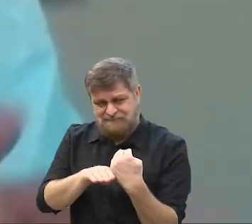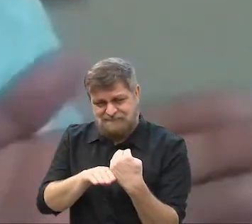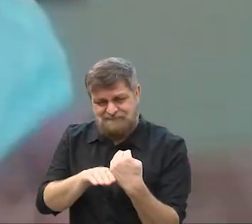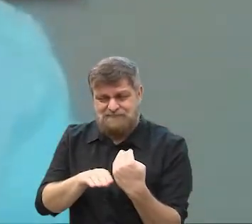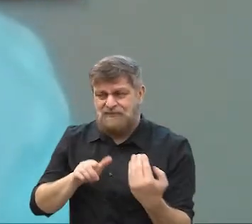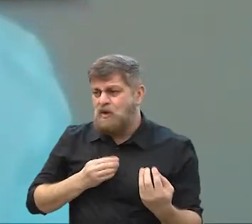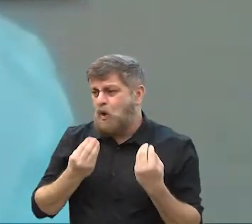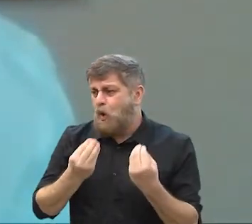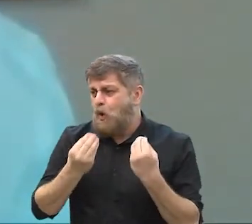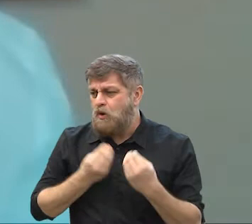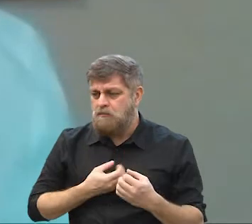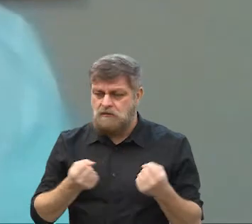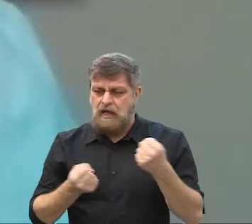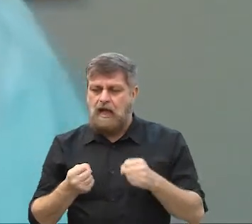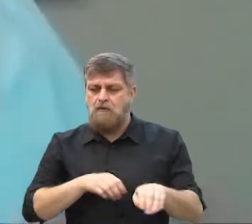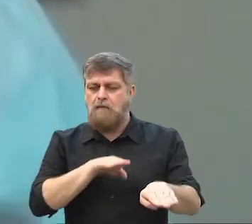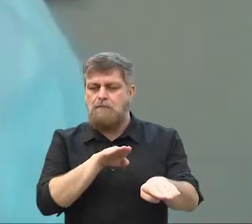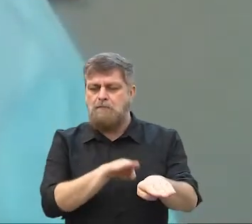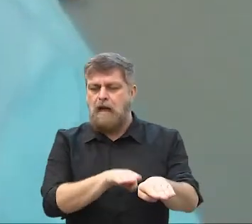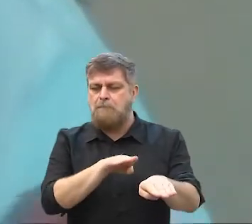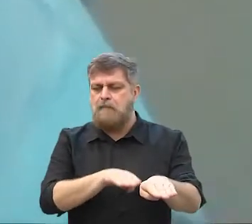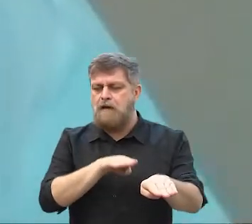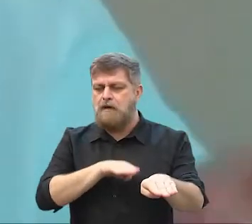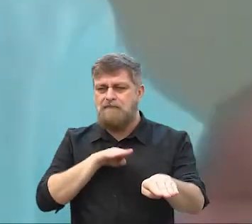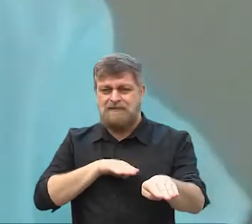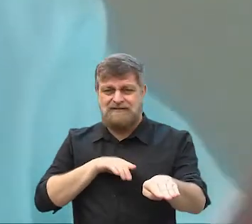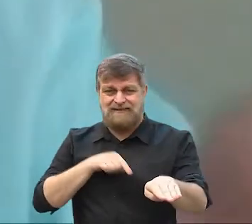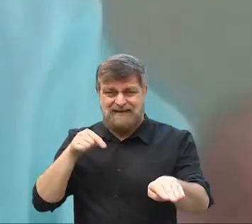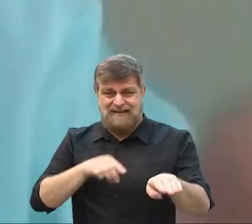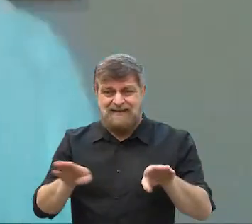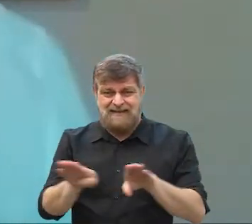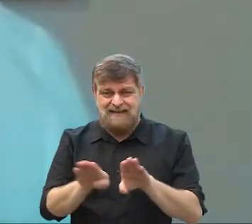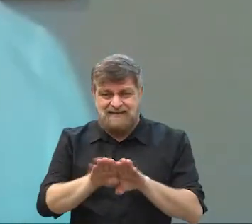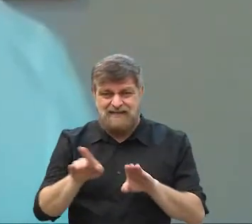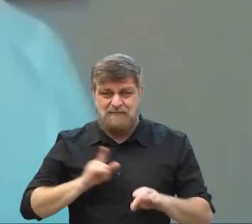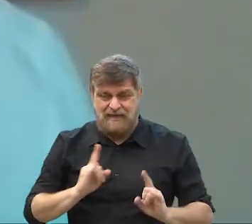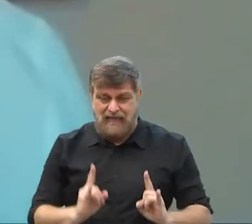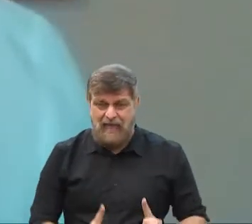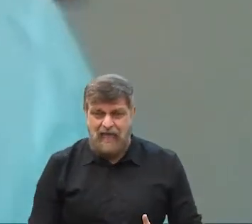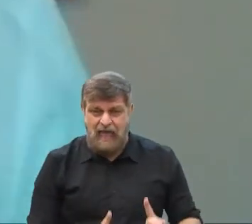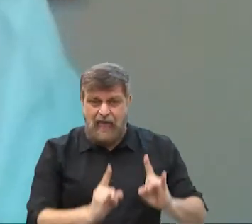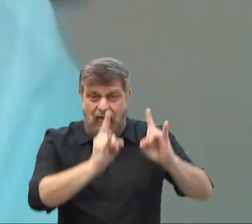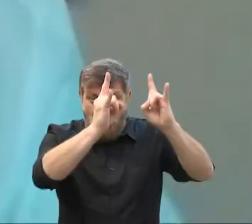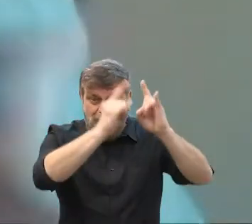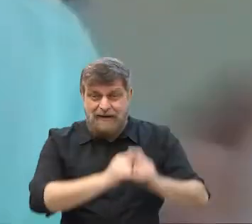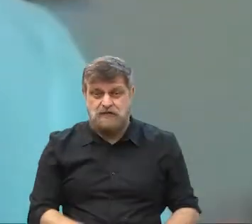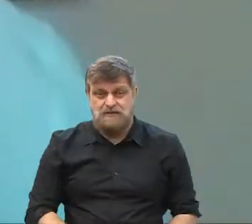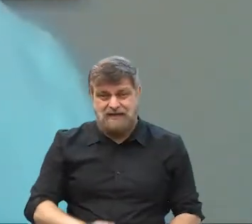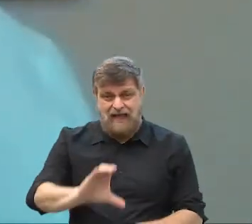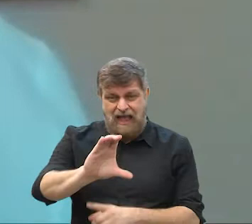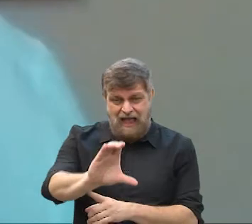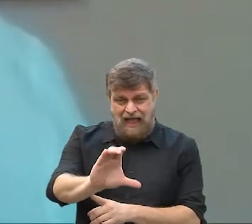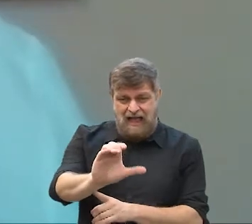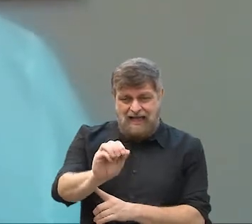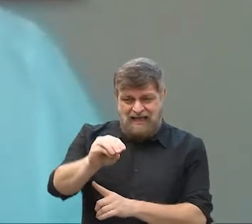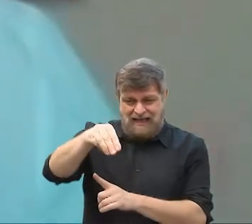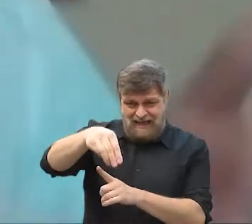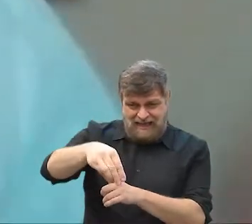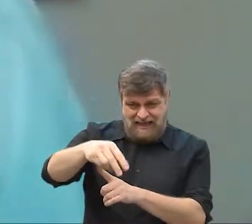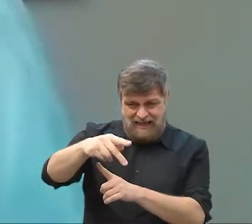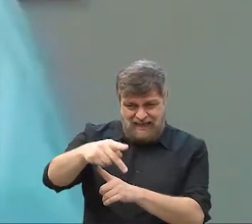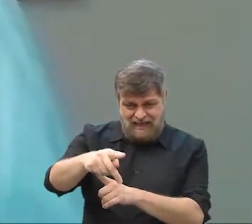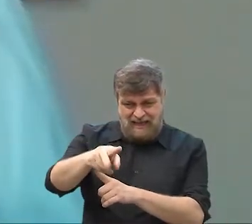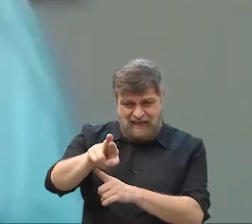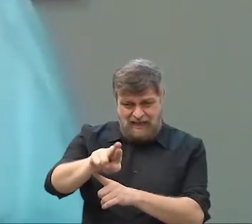estacionando dos dois lados, e ainda é a rua do prédio da Camprev. Então, a linha do ônibus